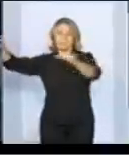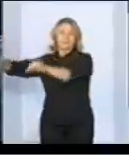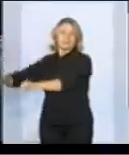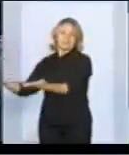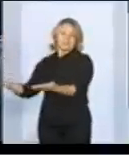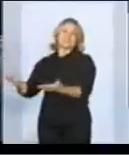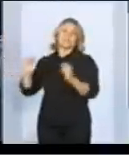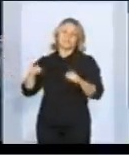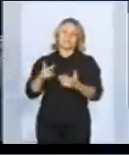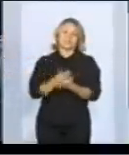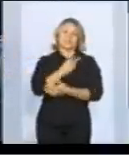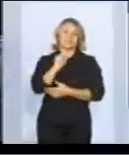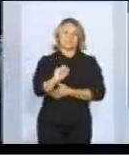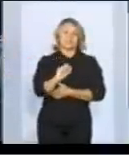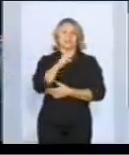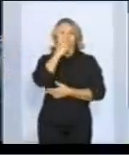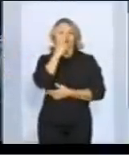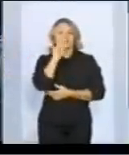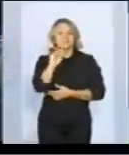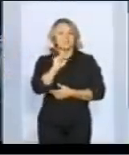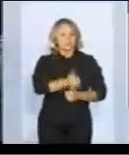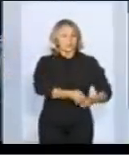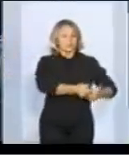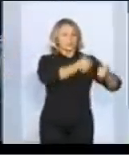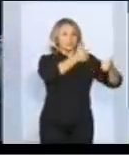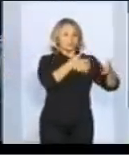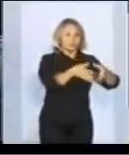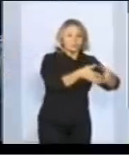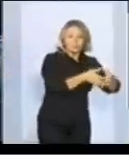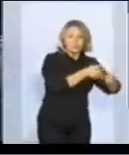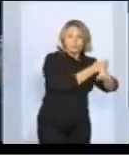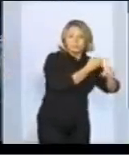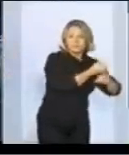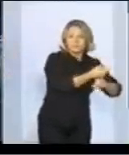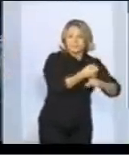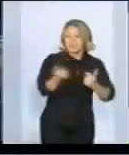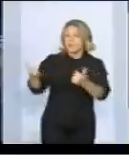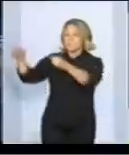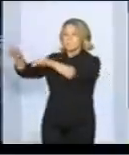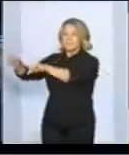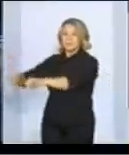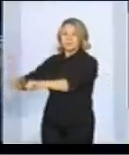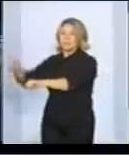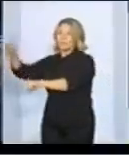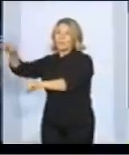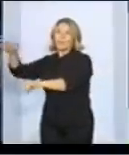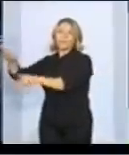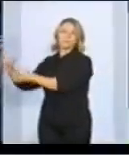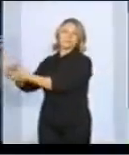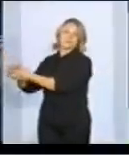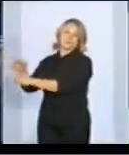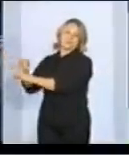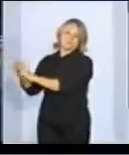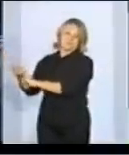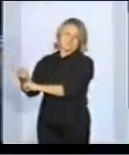contrário. Eu estou melhorando algum grupo da sociedade e piorando substancialmente outros grupos da sociedade. Consumidor